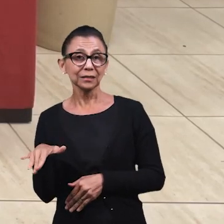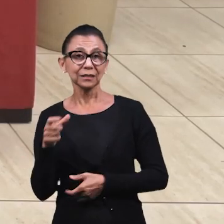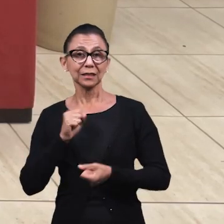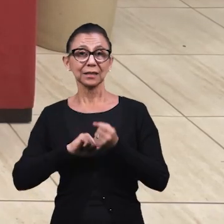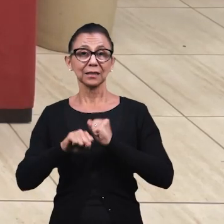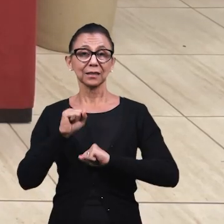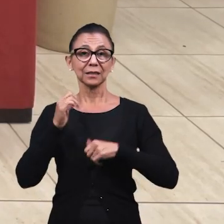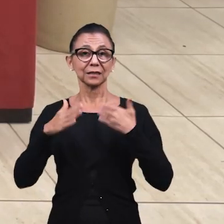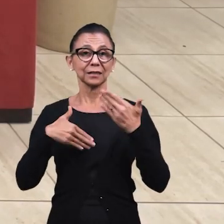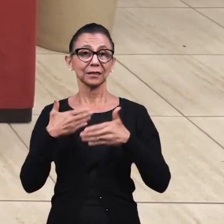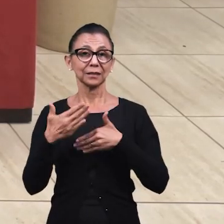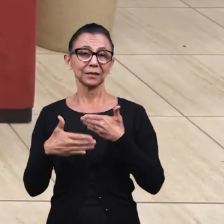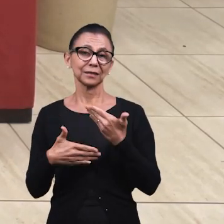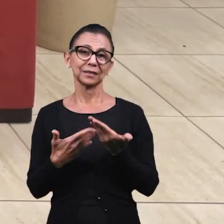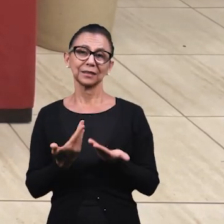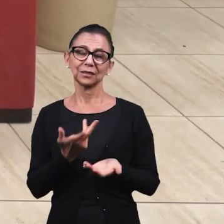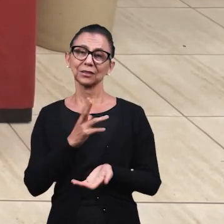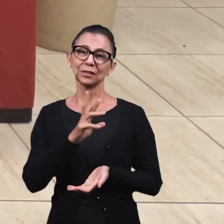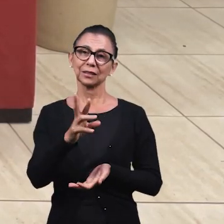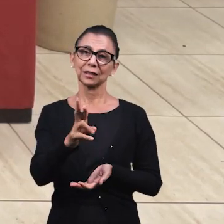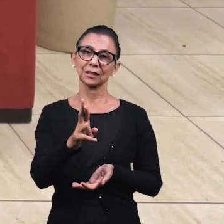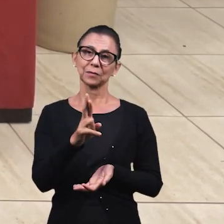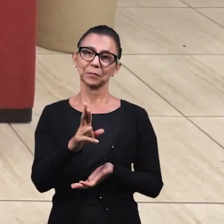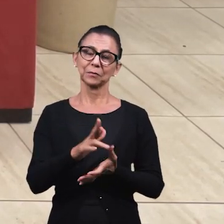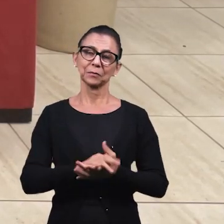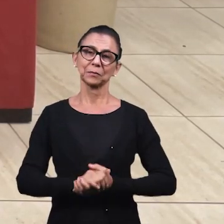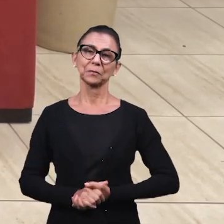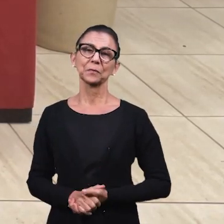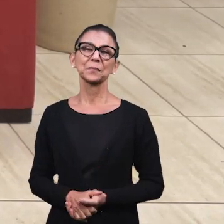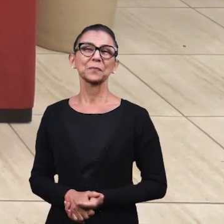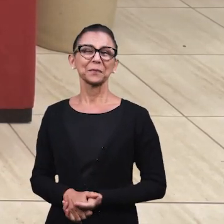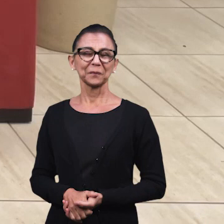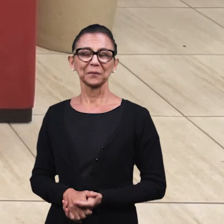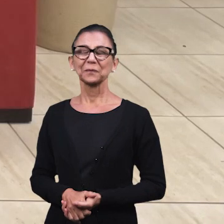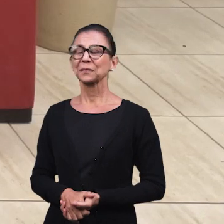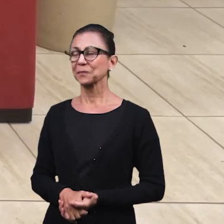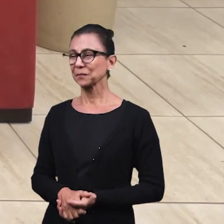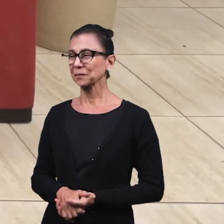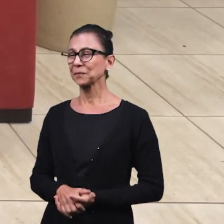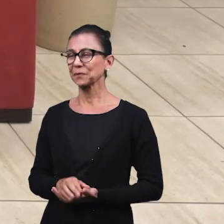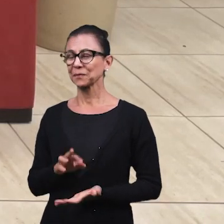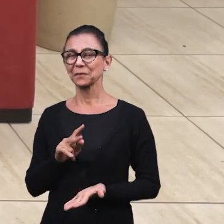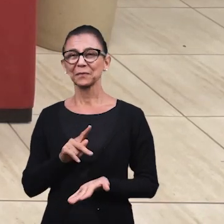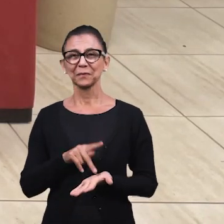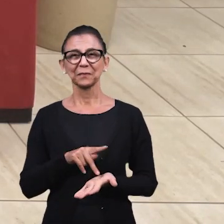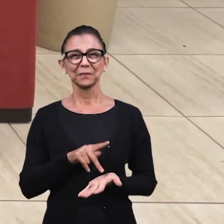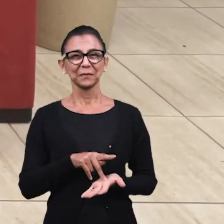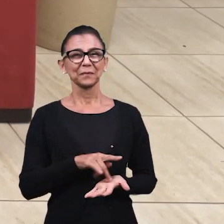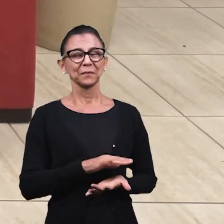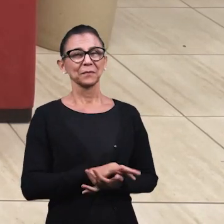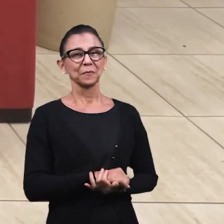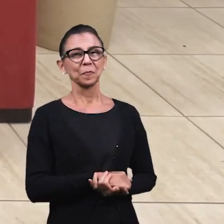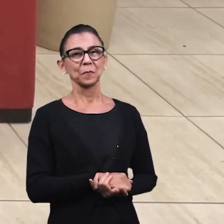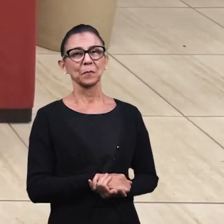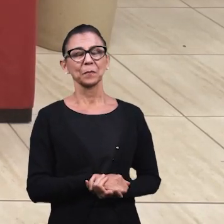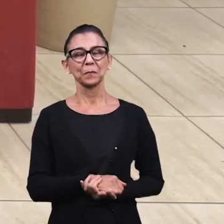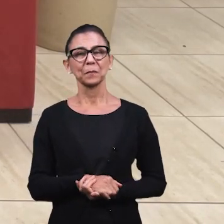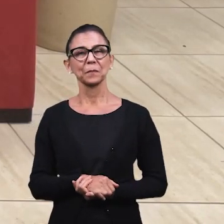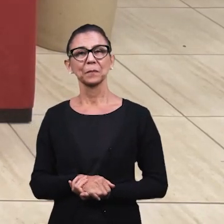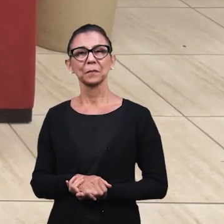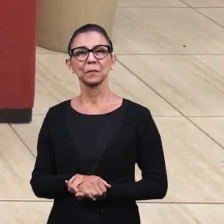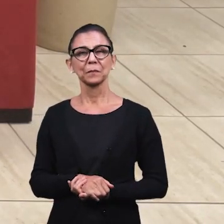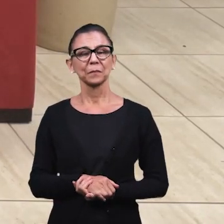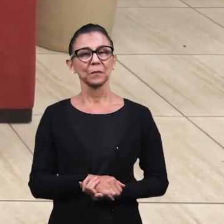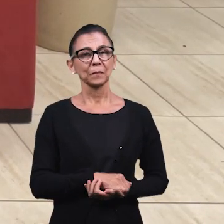de participar e de ter a alegria que o próprio João demonstrou na resposta. Verdade, é uma alegria contagiante, né, irmãos? Totalmente. É